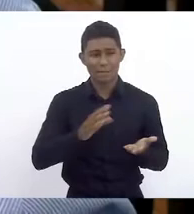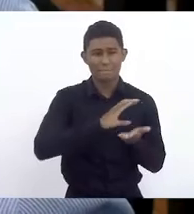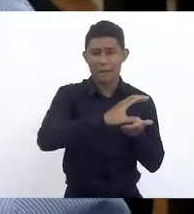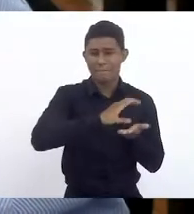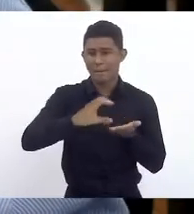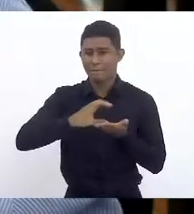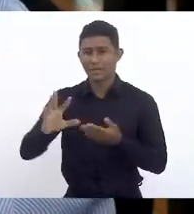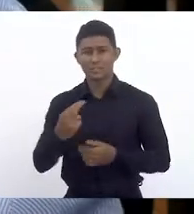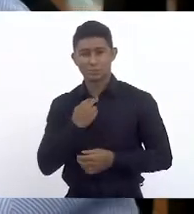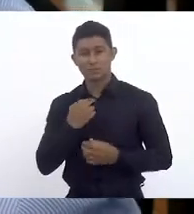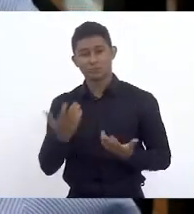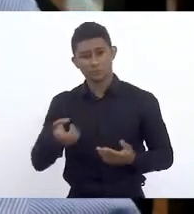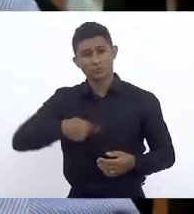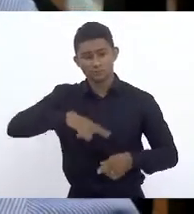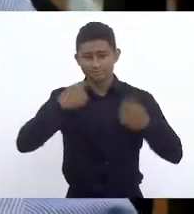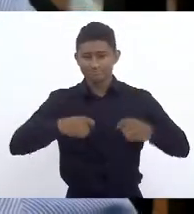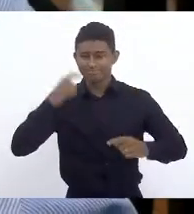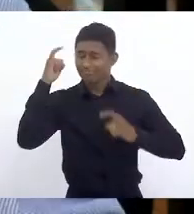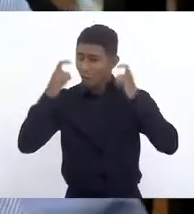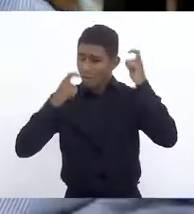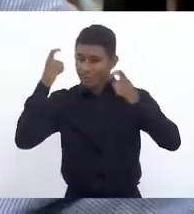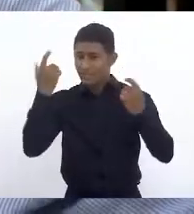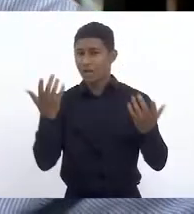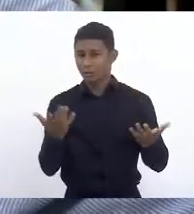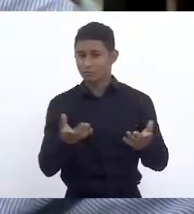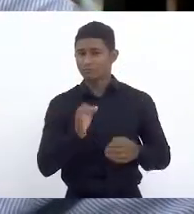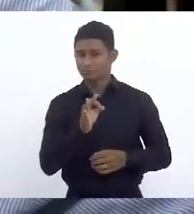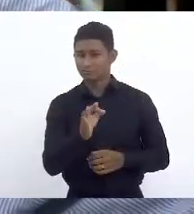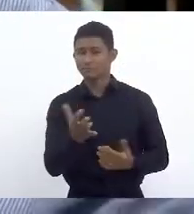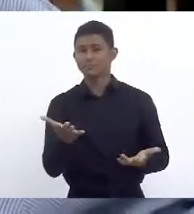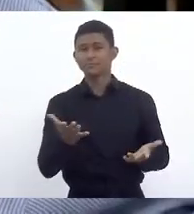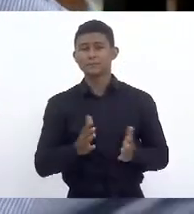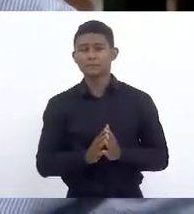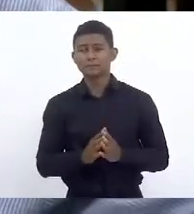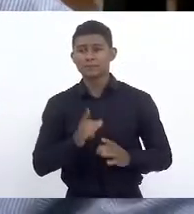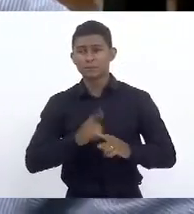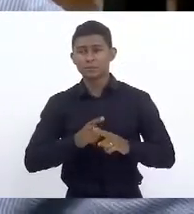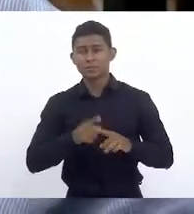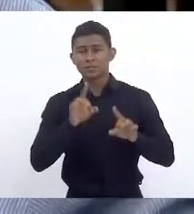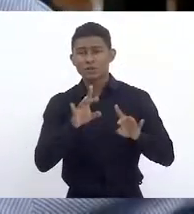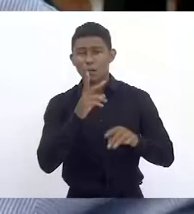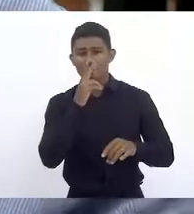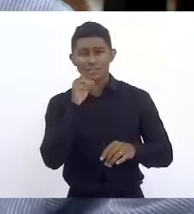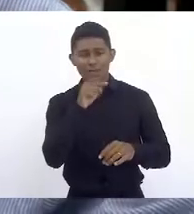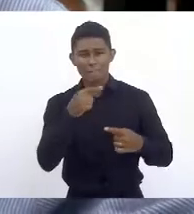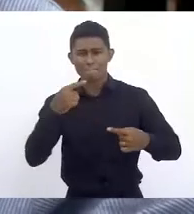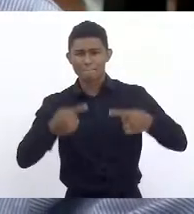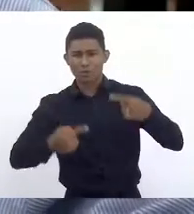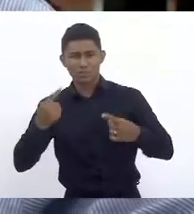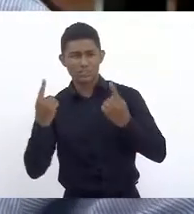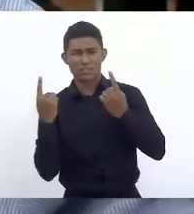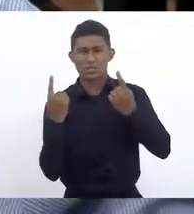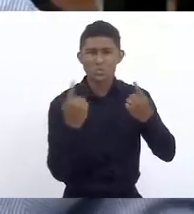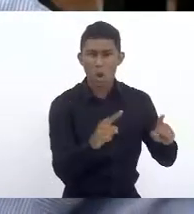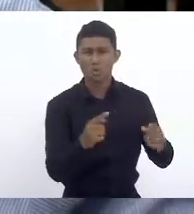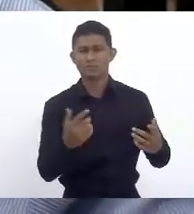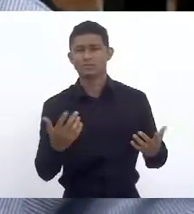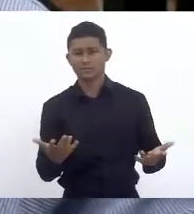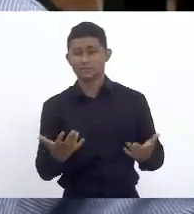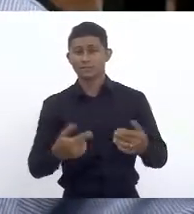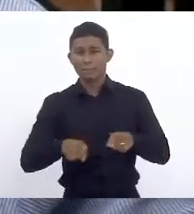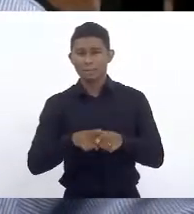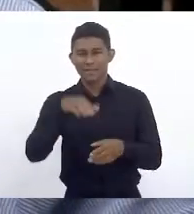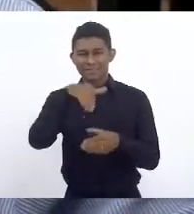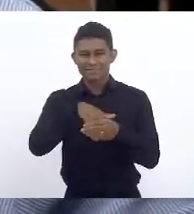uma preocupação de médio e longo prazo, mas a gente não pode acabar tendo uma visão tecnocrática e contra a política e contra a democracia, como